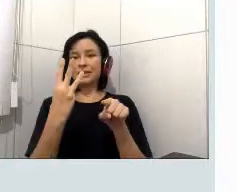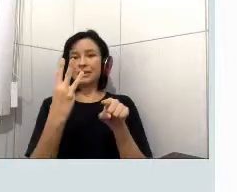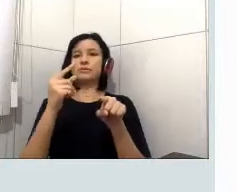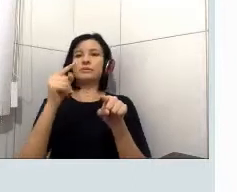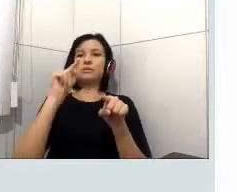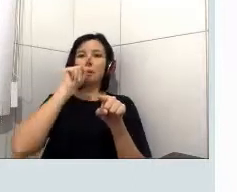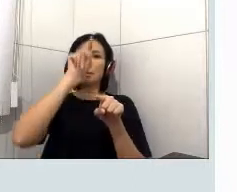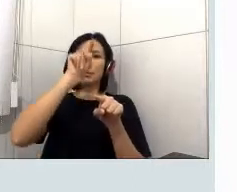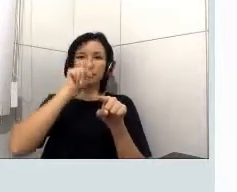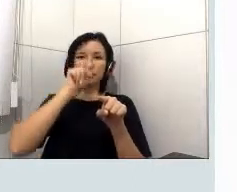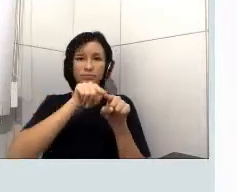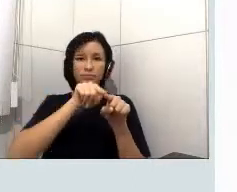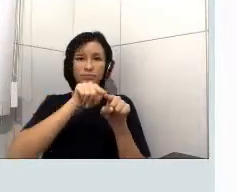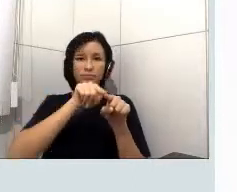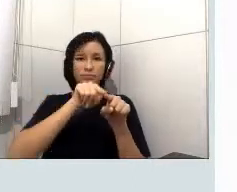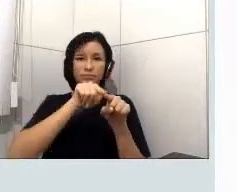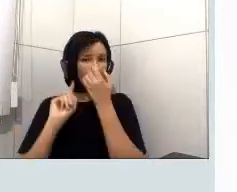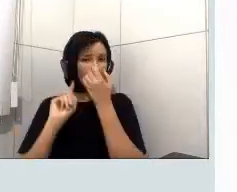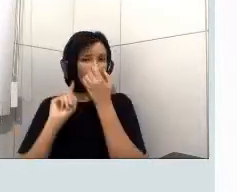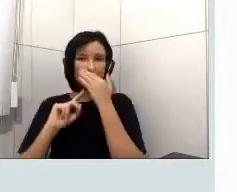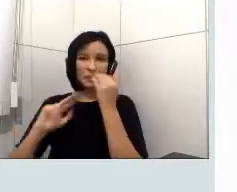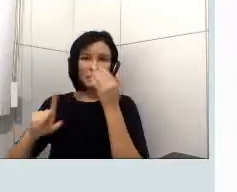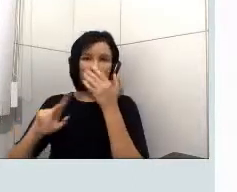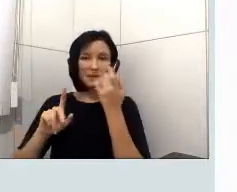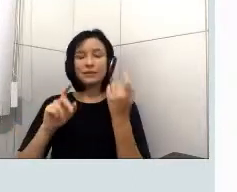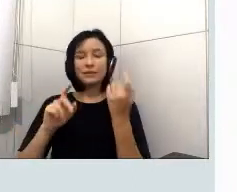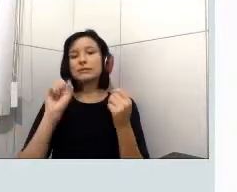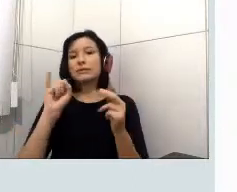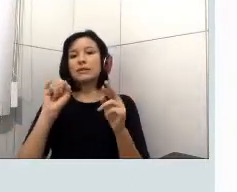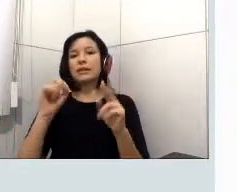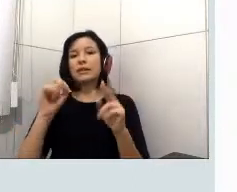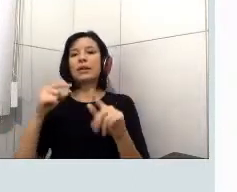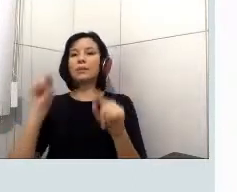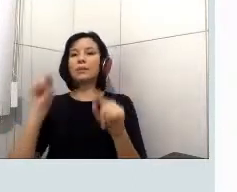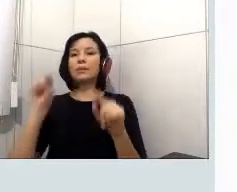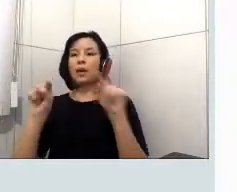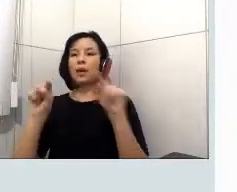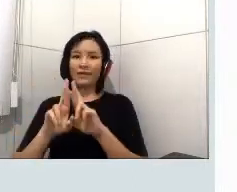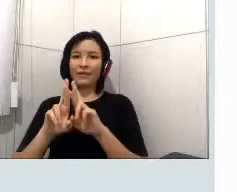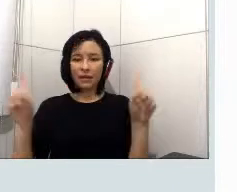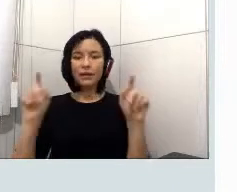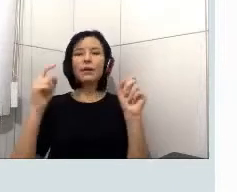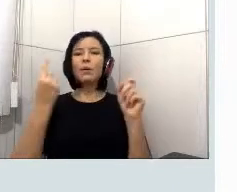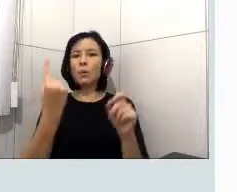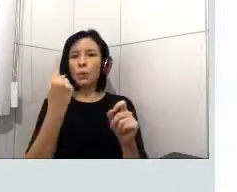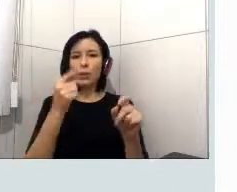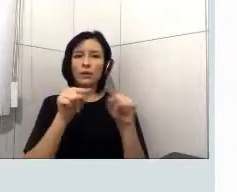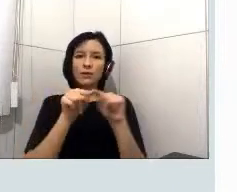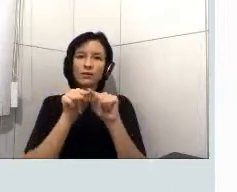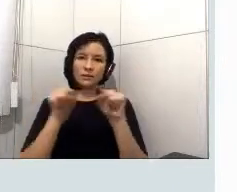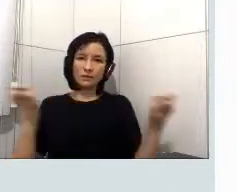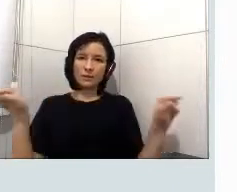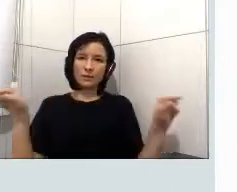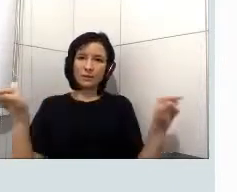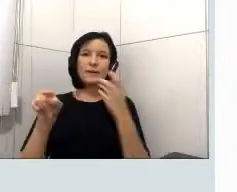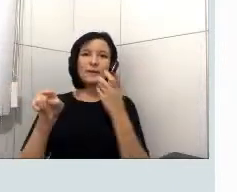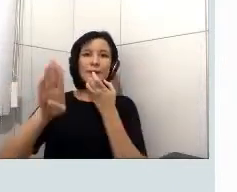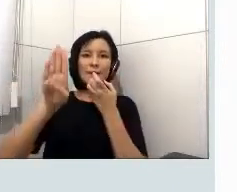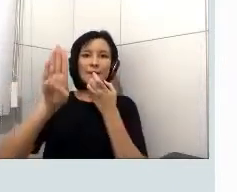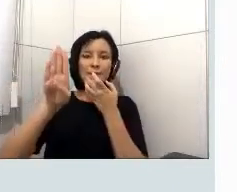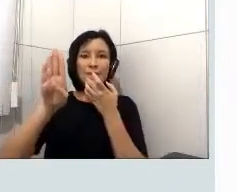distintos passam uma reta. Então, qual é a alternativa verdadeira? Letra B. Isso mesmo.